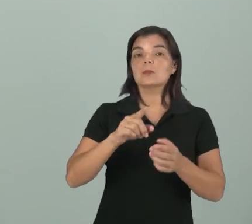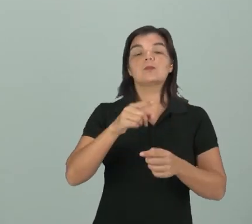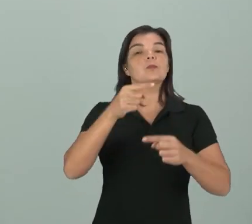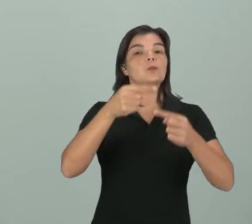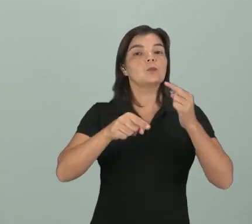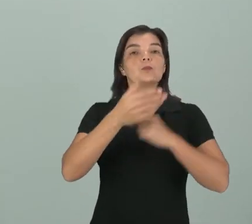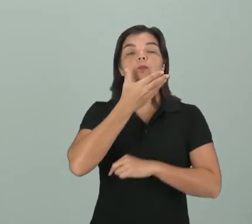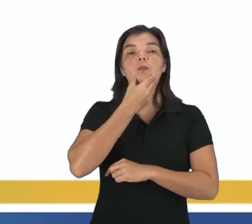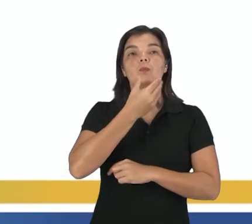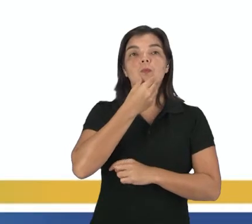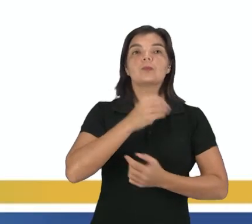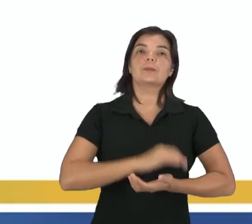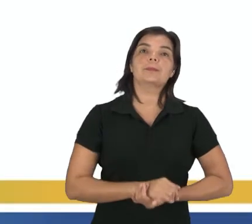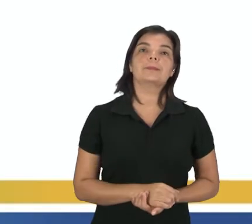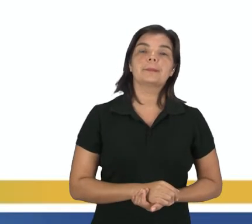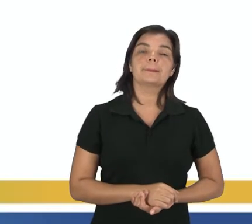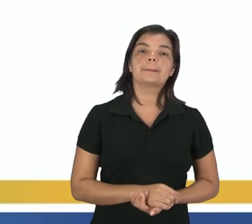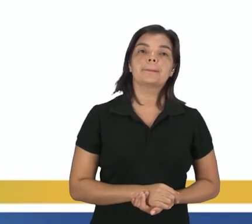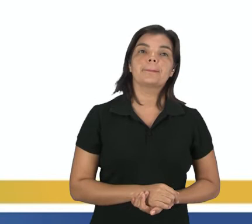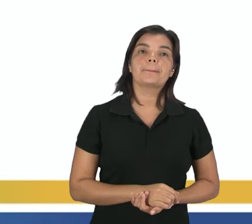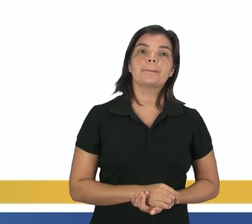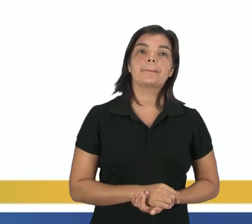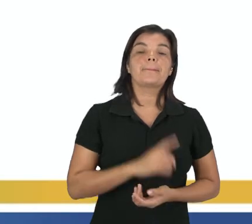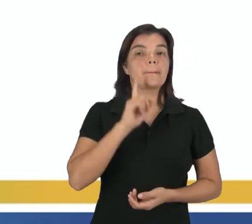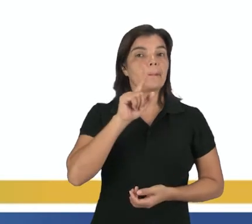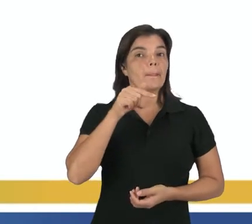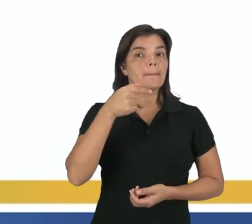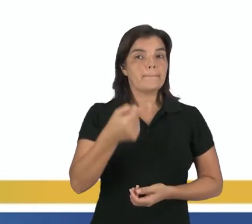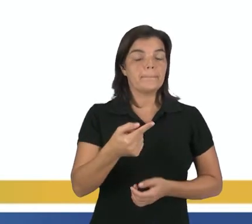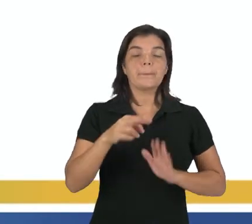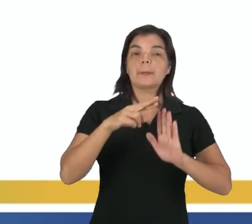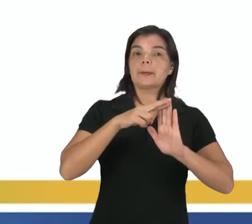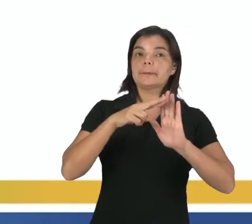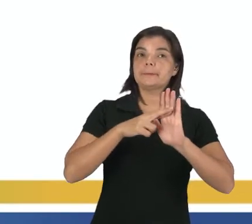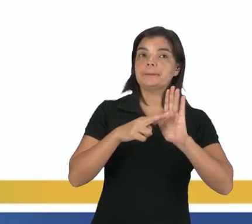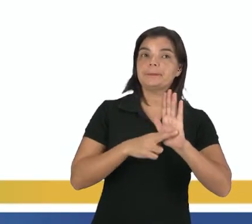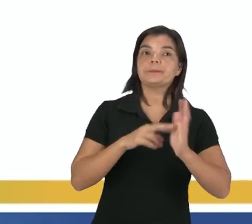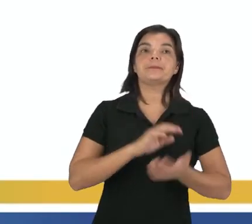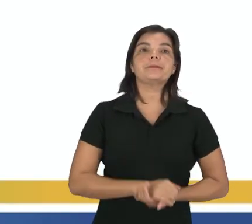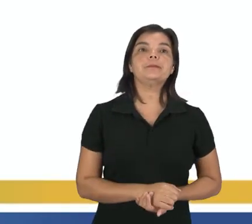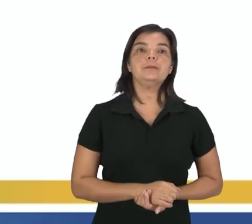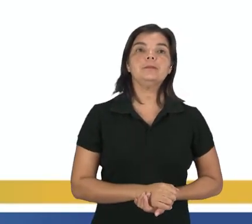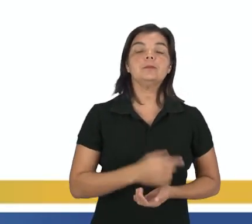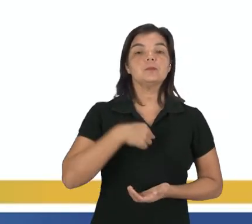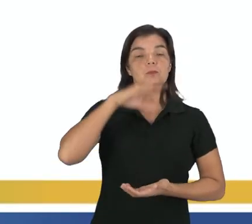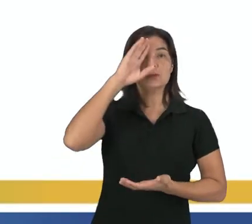fica proibido. Agora vamos a mais uma regra.